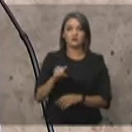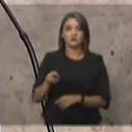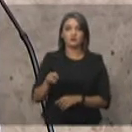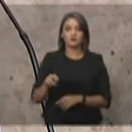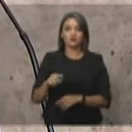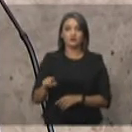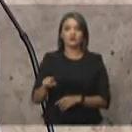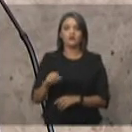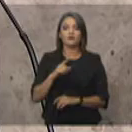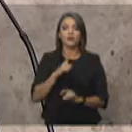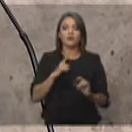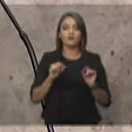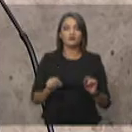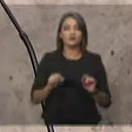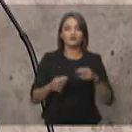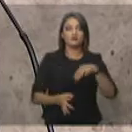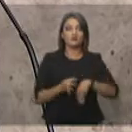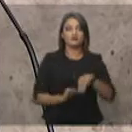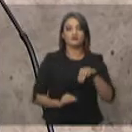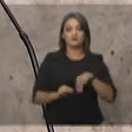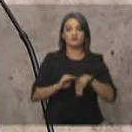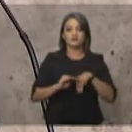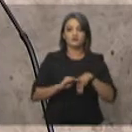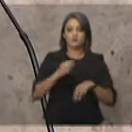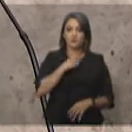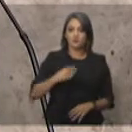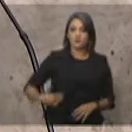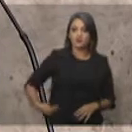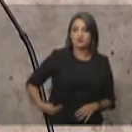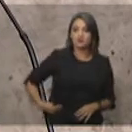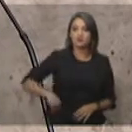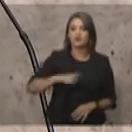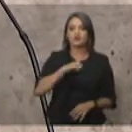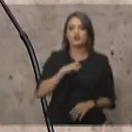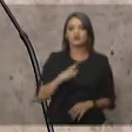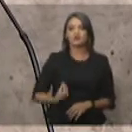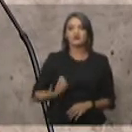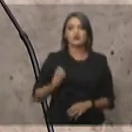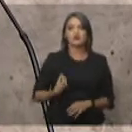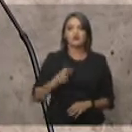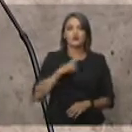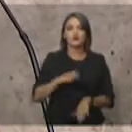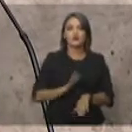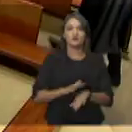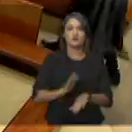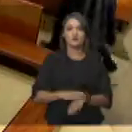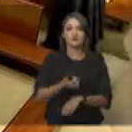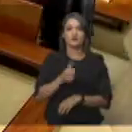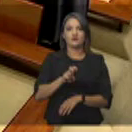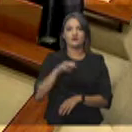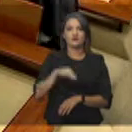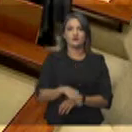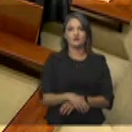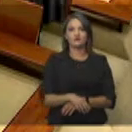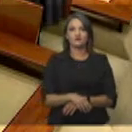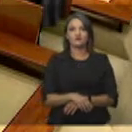ministro Bruno Bianco Leal, que está aqui presencialmente, disporá do tempo regimental de 15